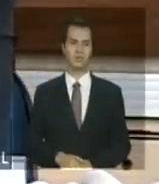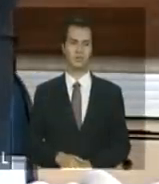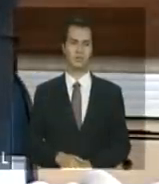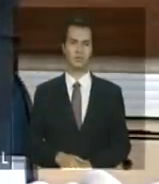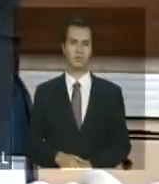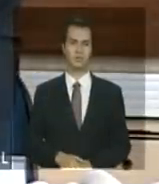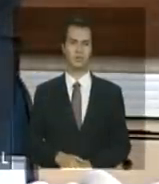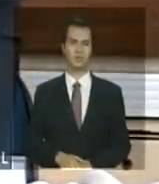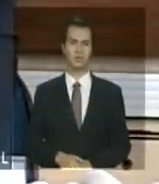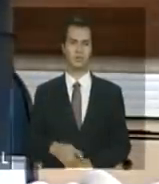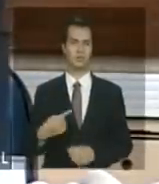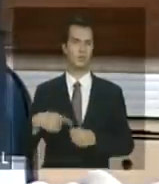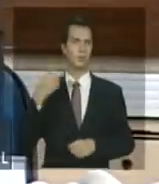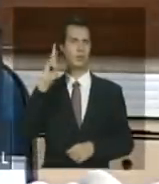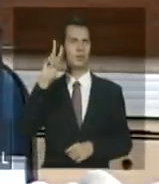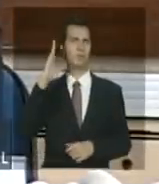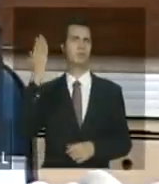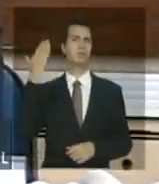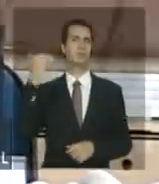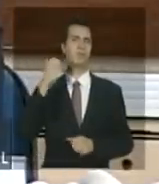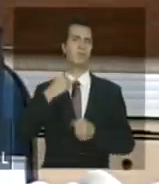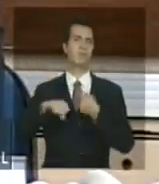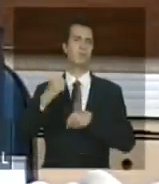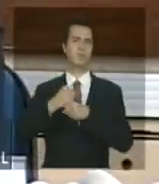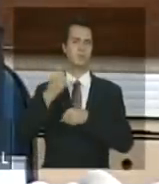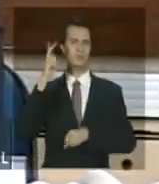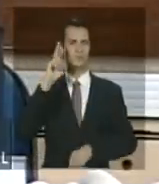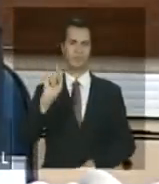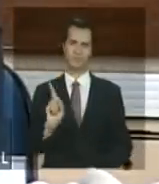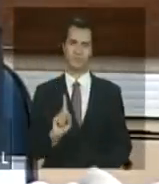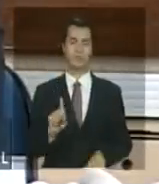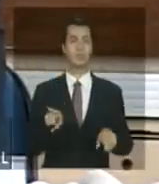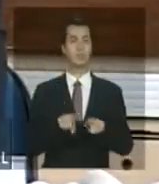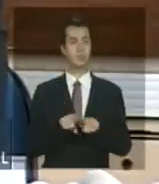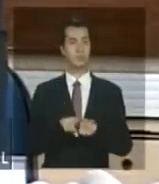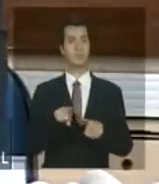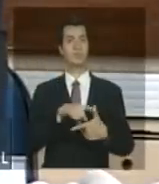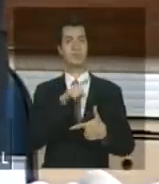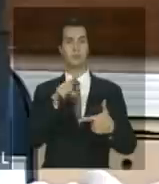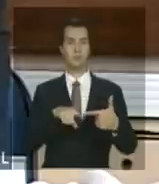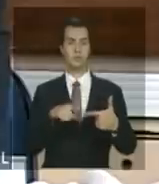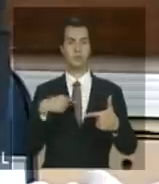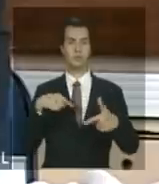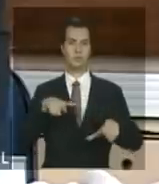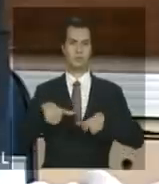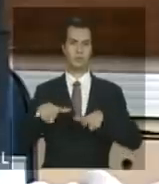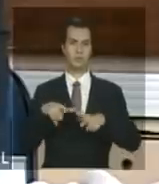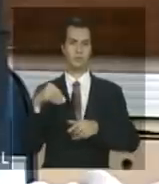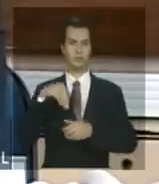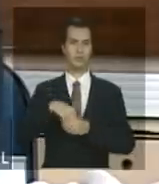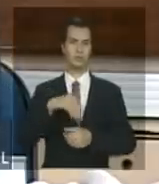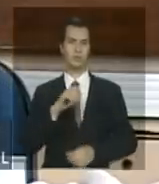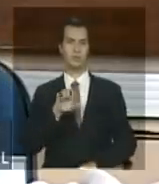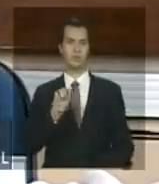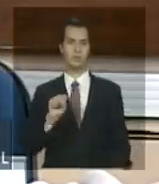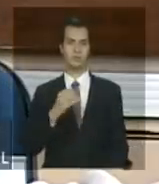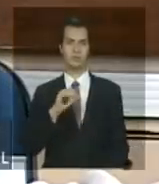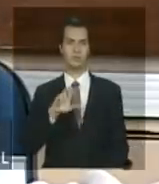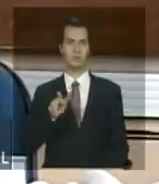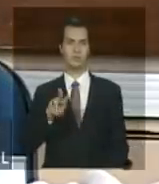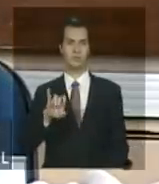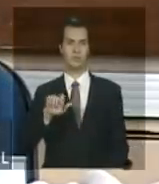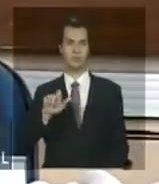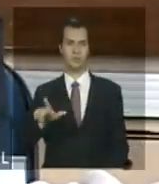qual das edições do prêmio, mas também depois, quando estava na Casa Civil da Presidência da República.